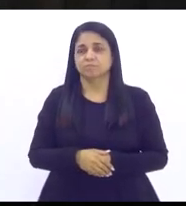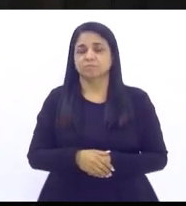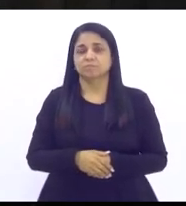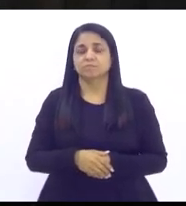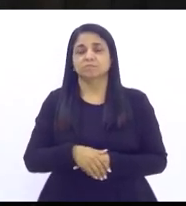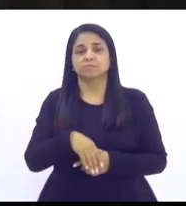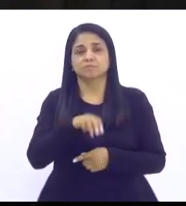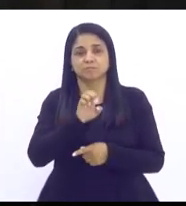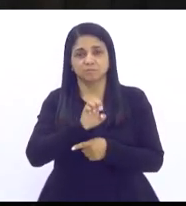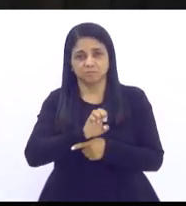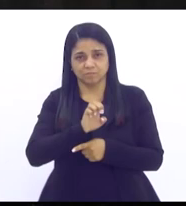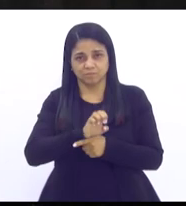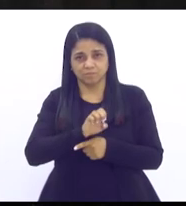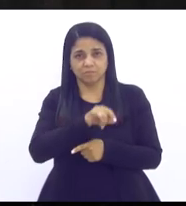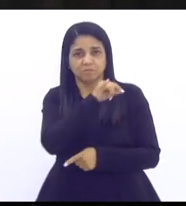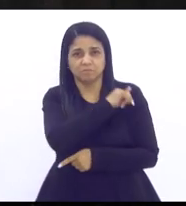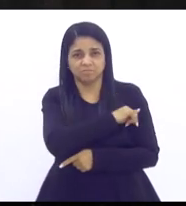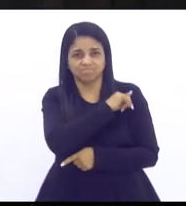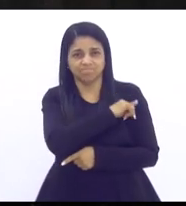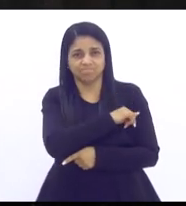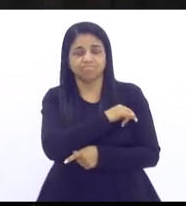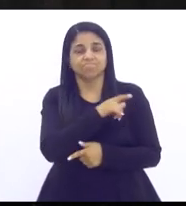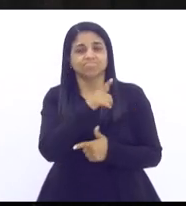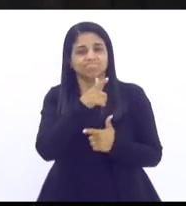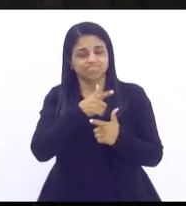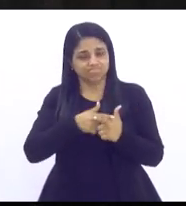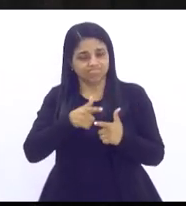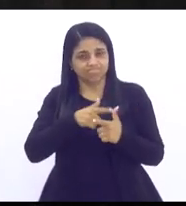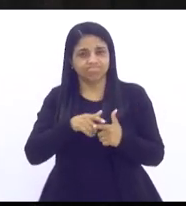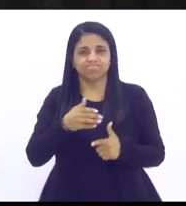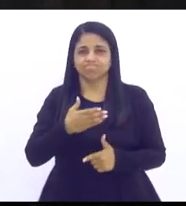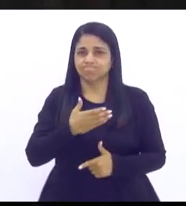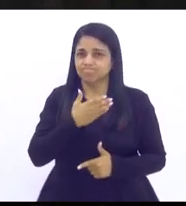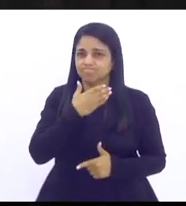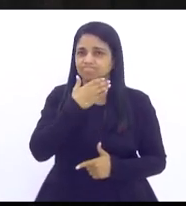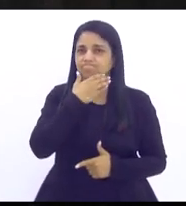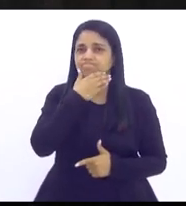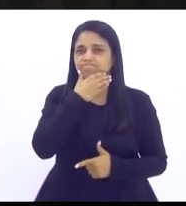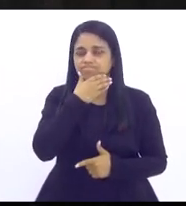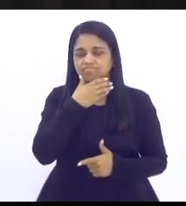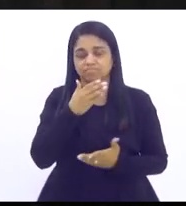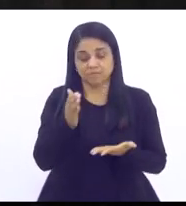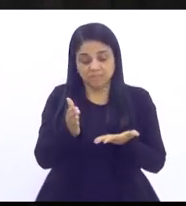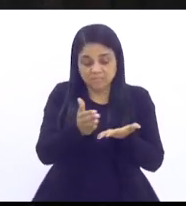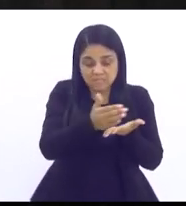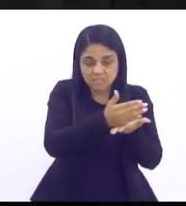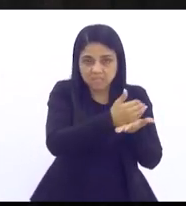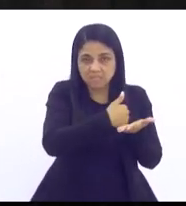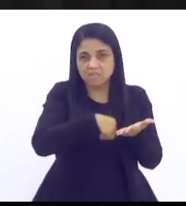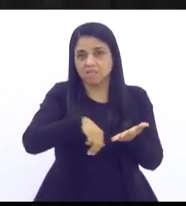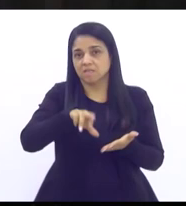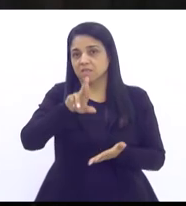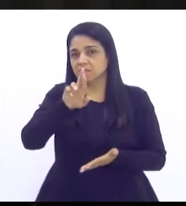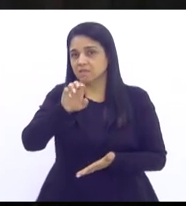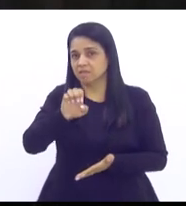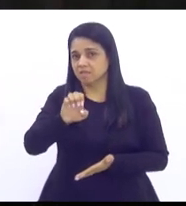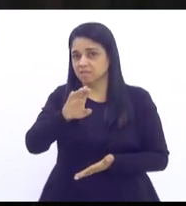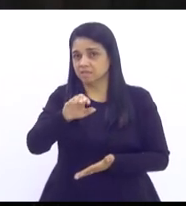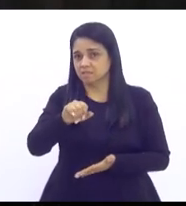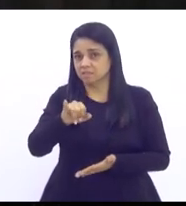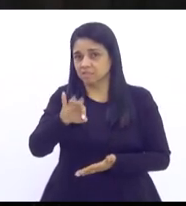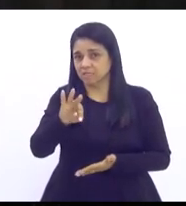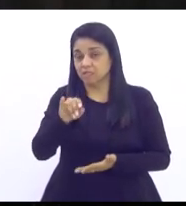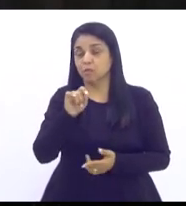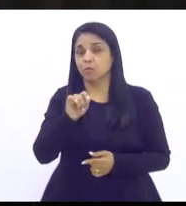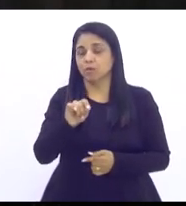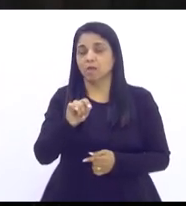há algum tempo vem enfrentando uma crise de receita, que é fruto